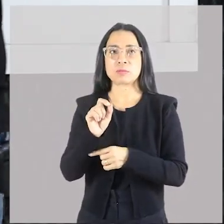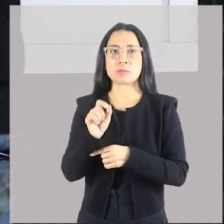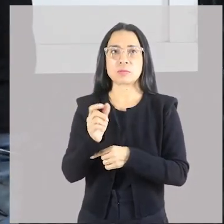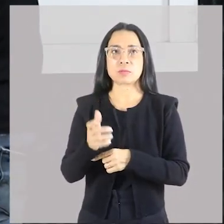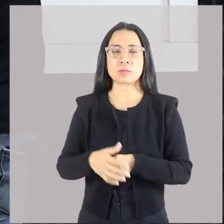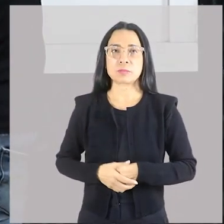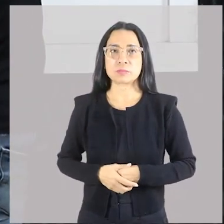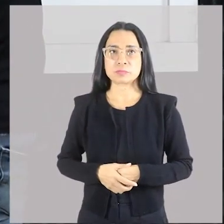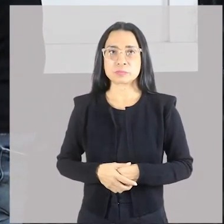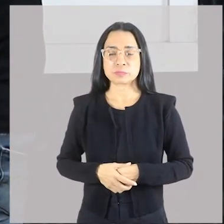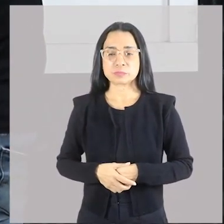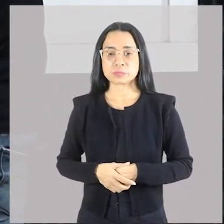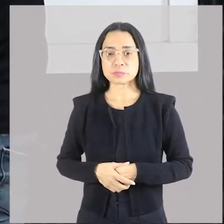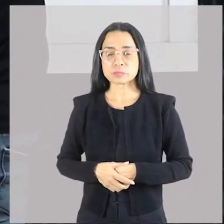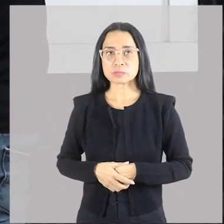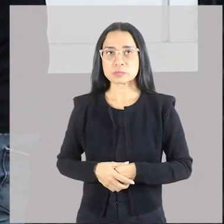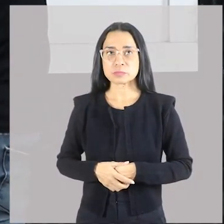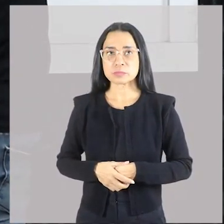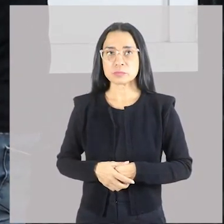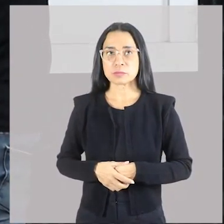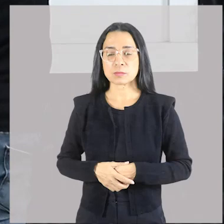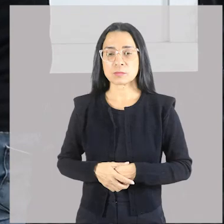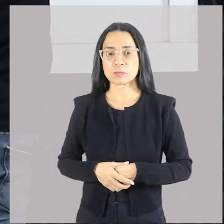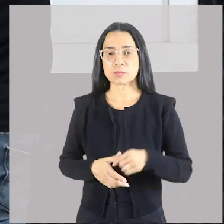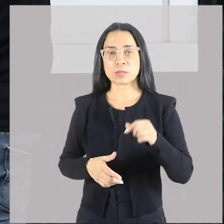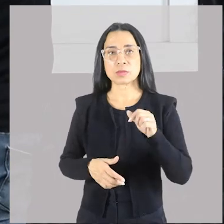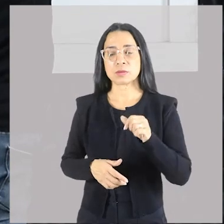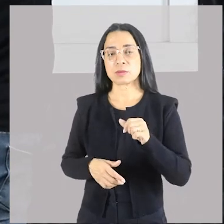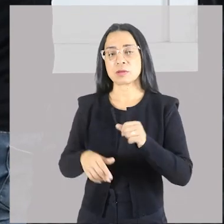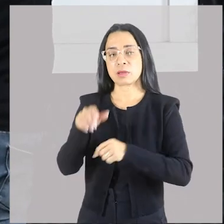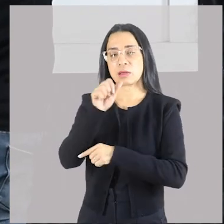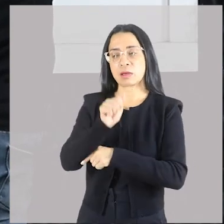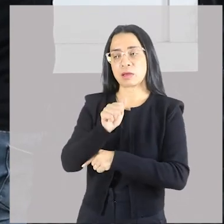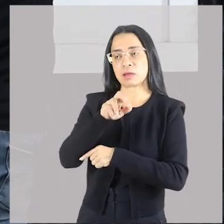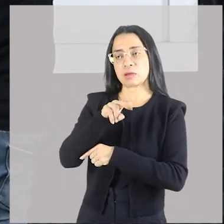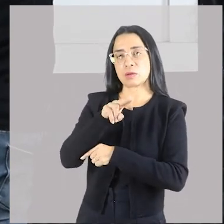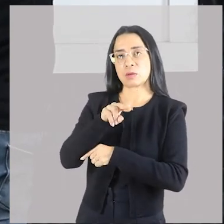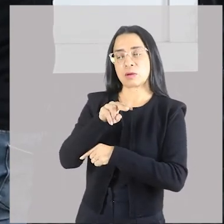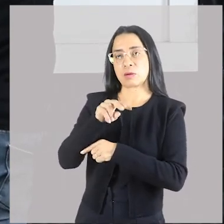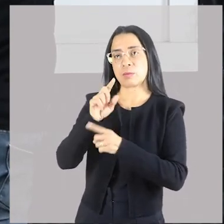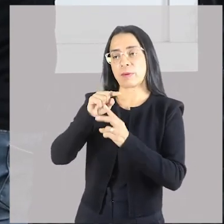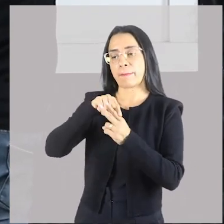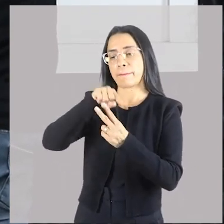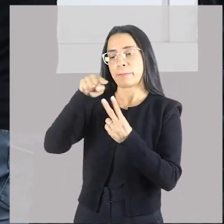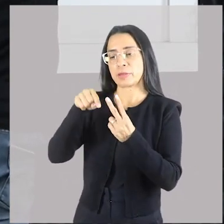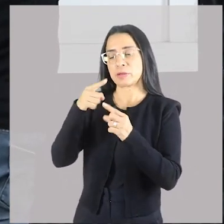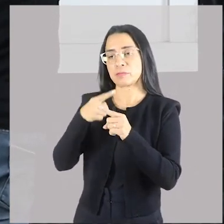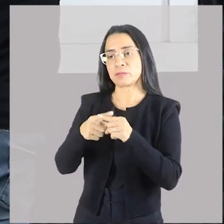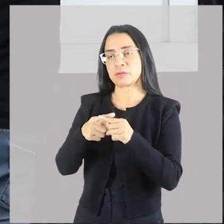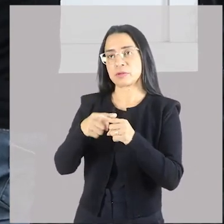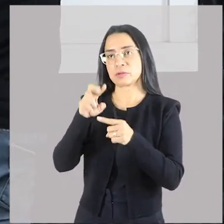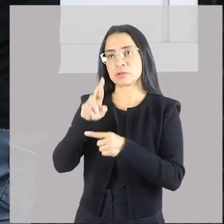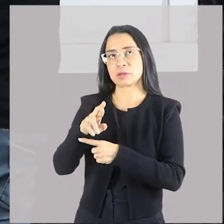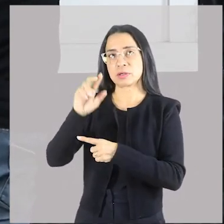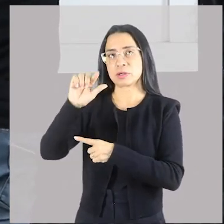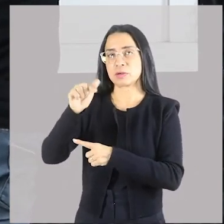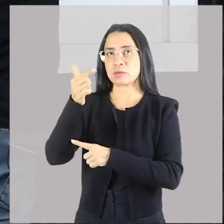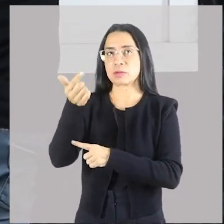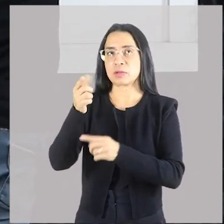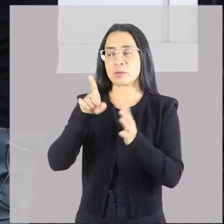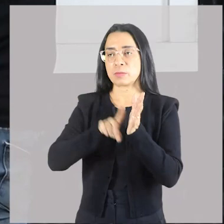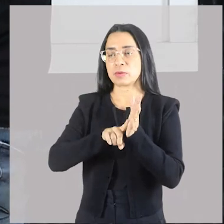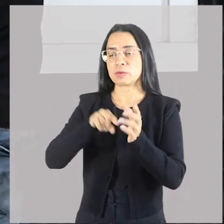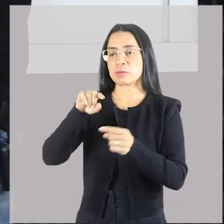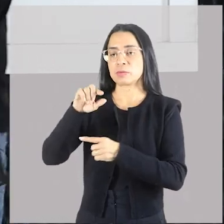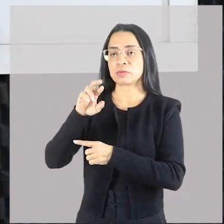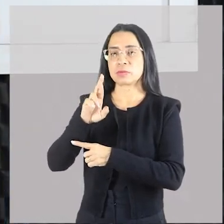seguinte. A área vai ser igual a π vezes o Rzão ao quadrado menos o